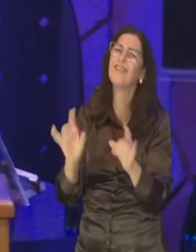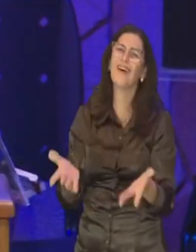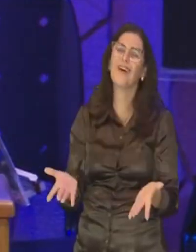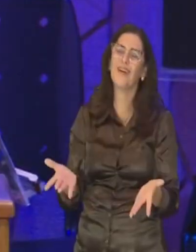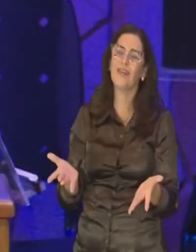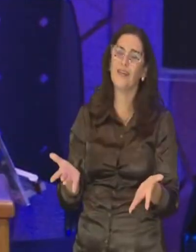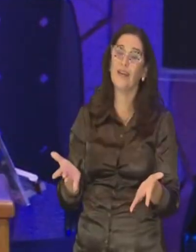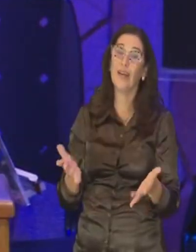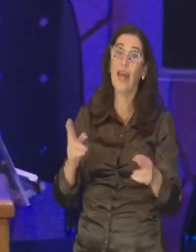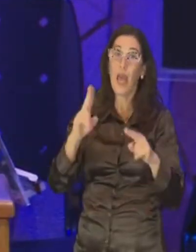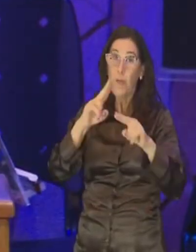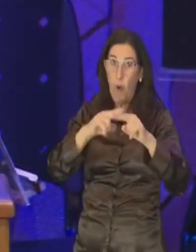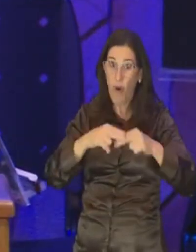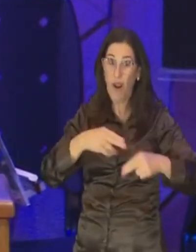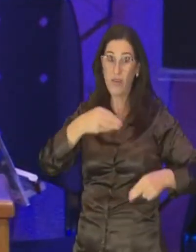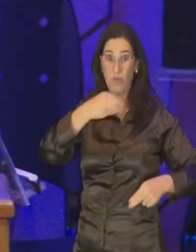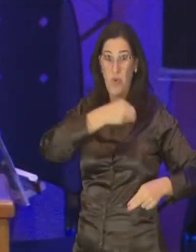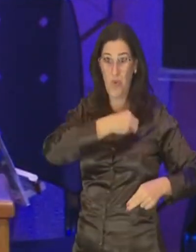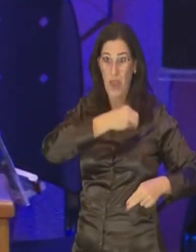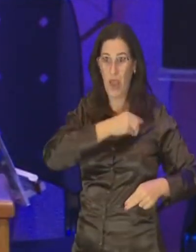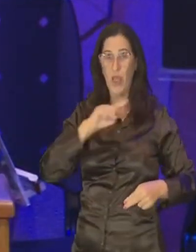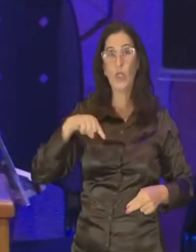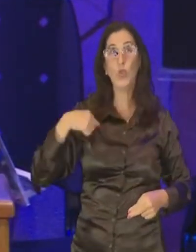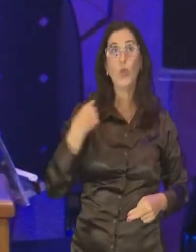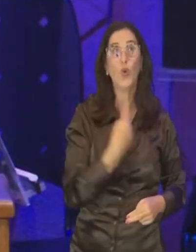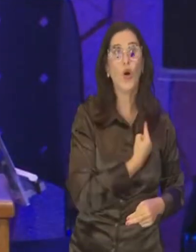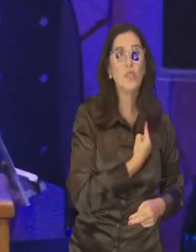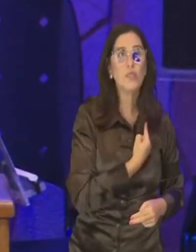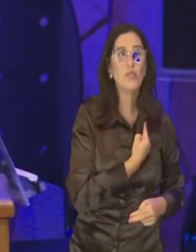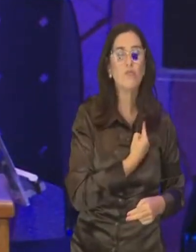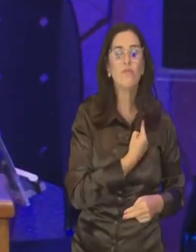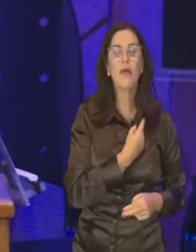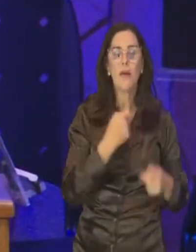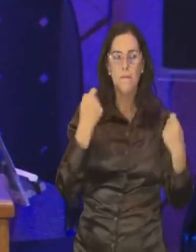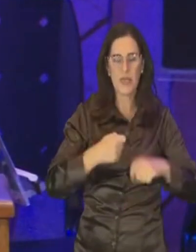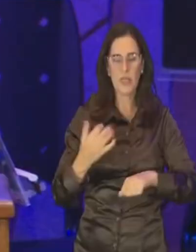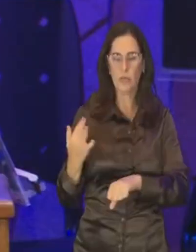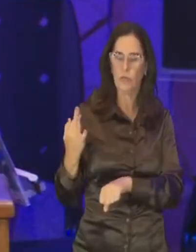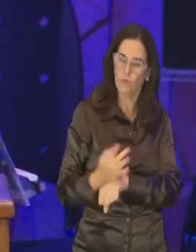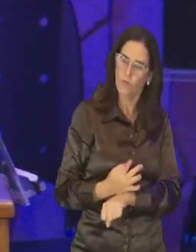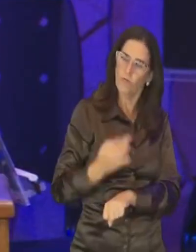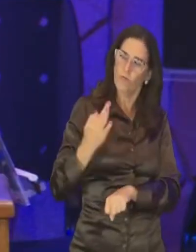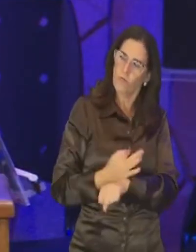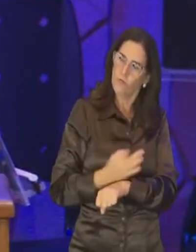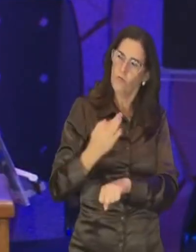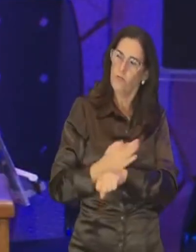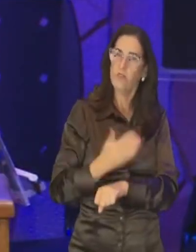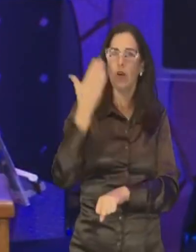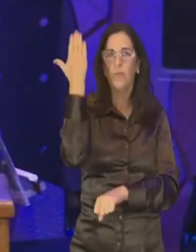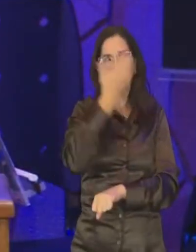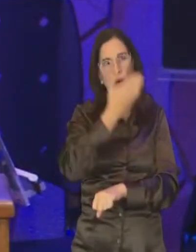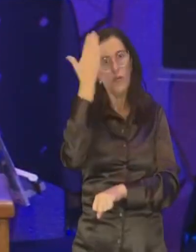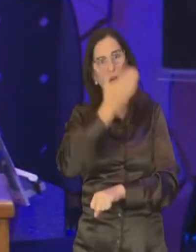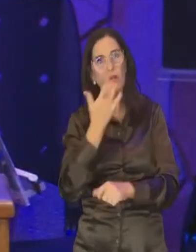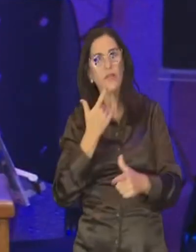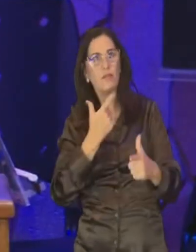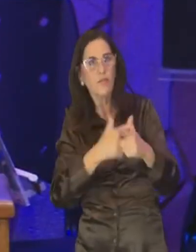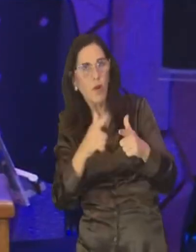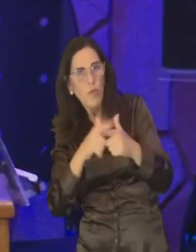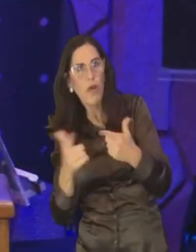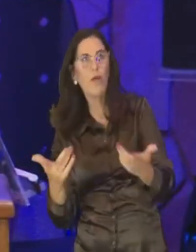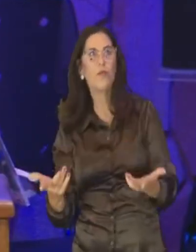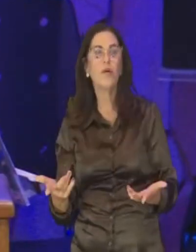e por causa do pecado, nós precisamos suportar as provações. A Bíblia diz